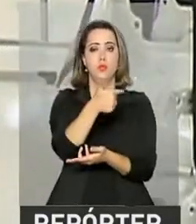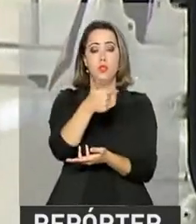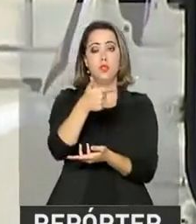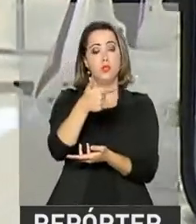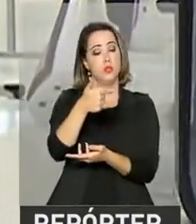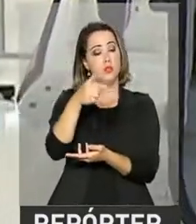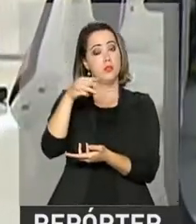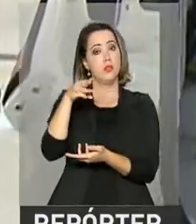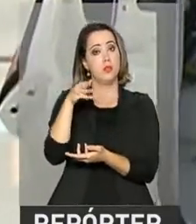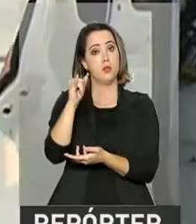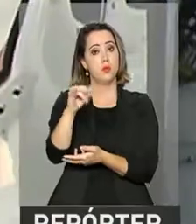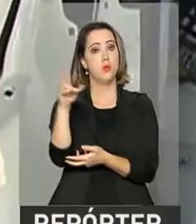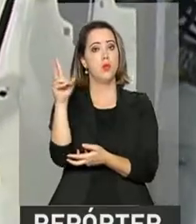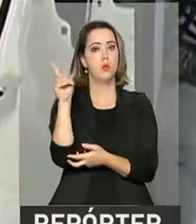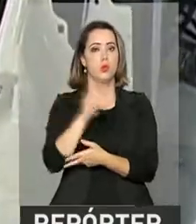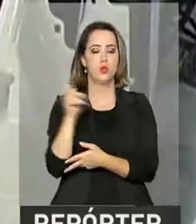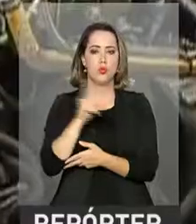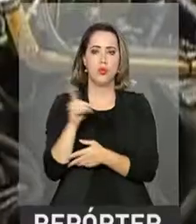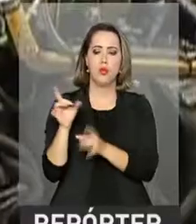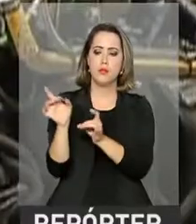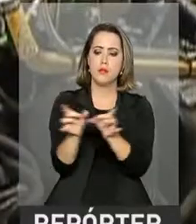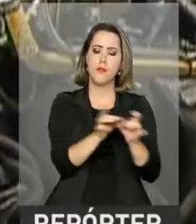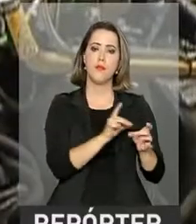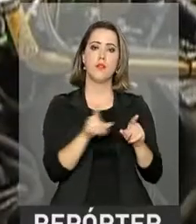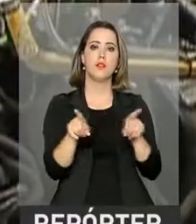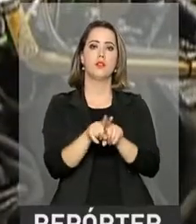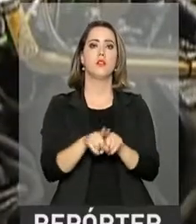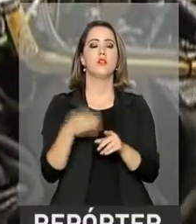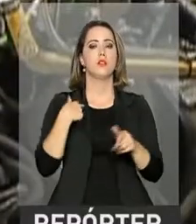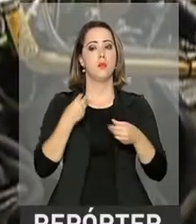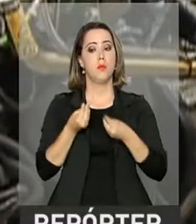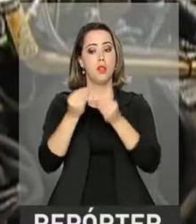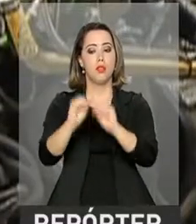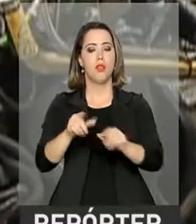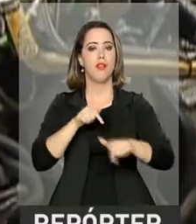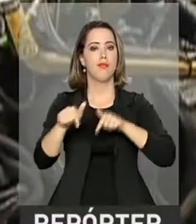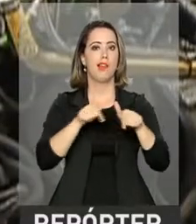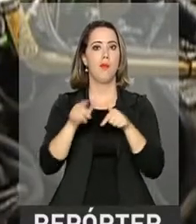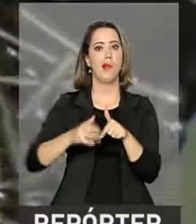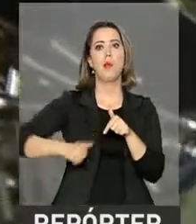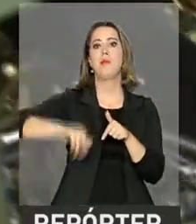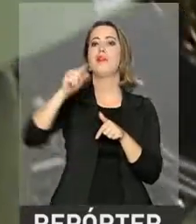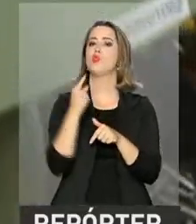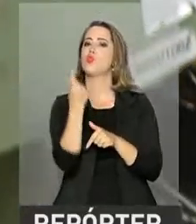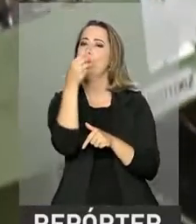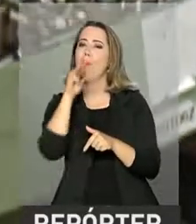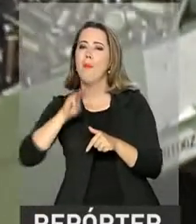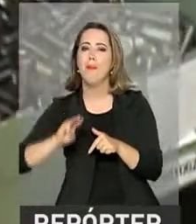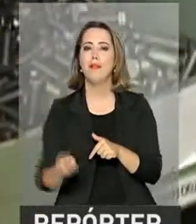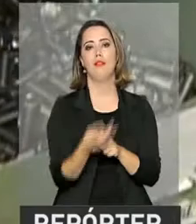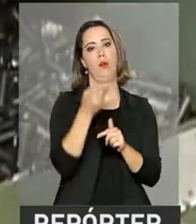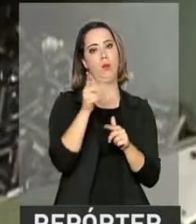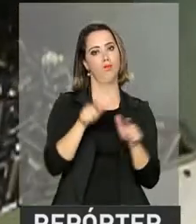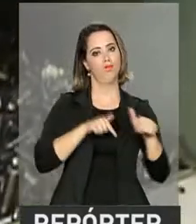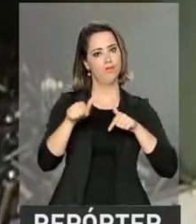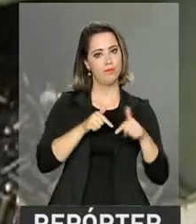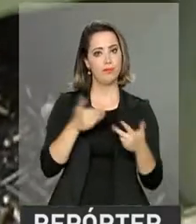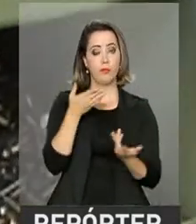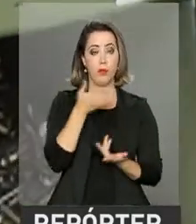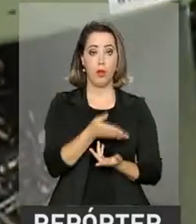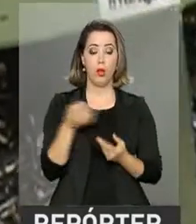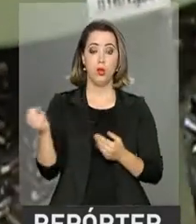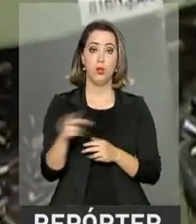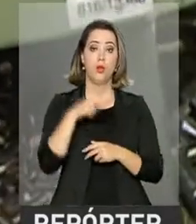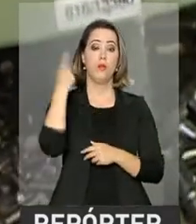anuais em exportações e, além disso, emprega mais de 1 milhão de trabalhadores diretos ou indiretos. A nova